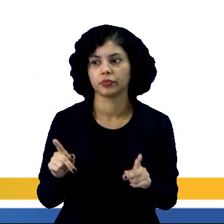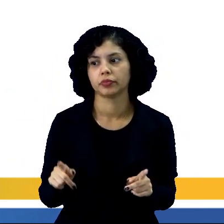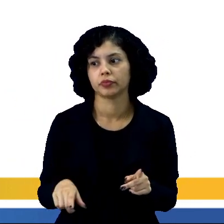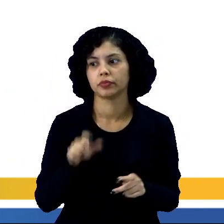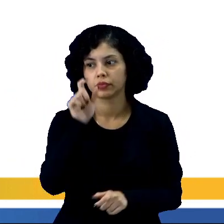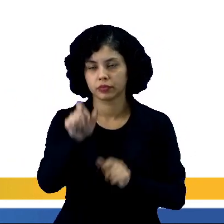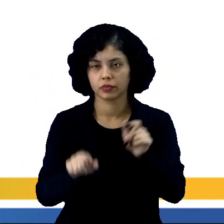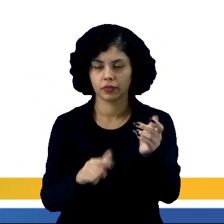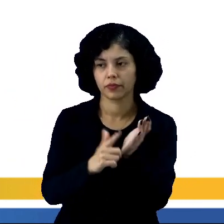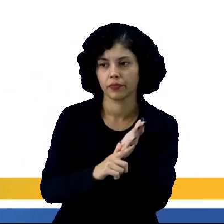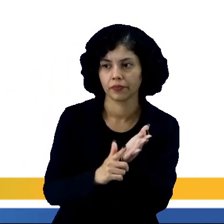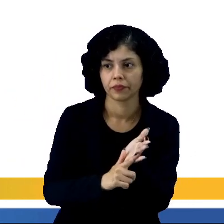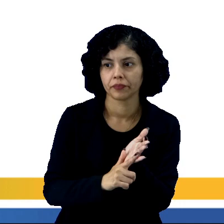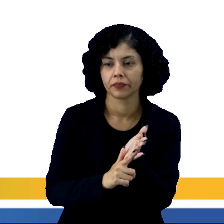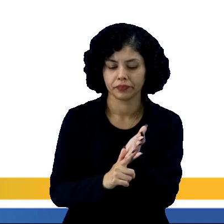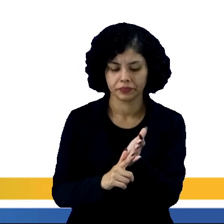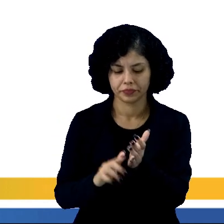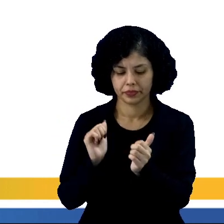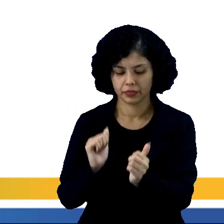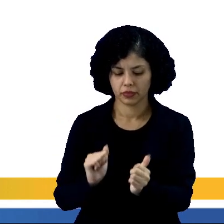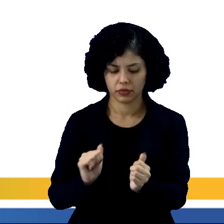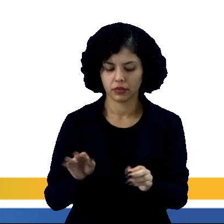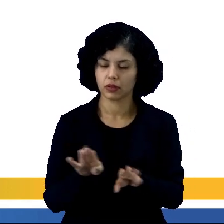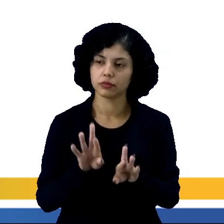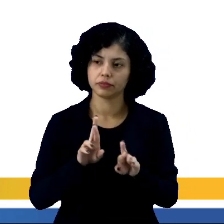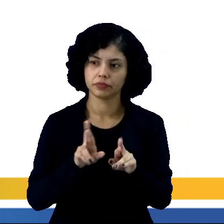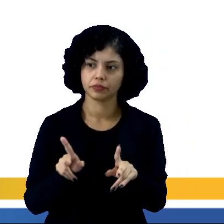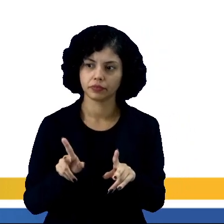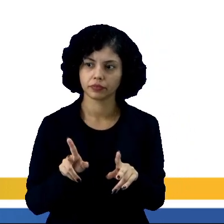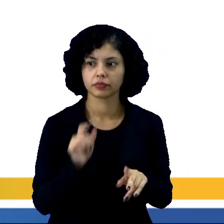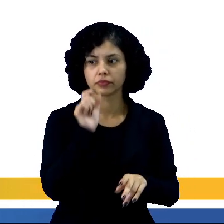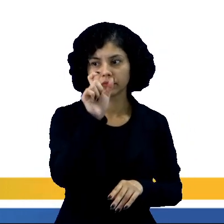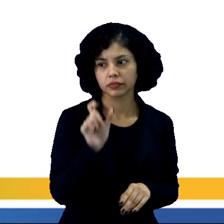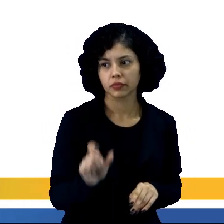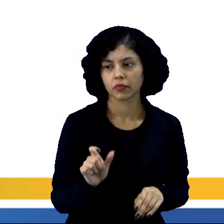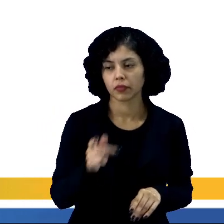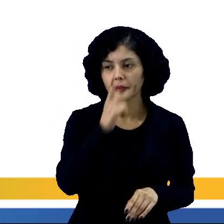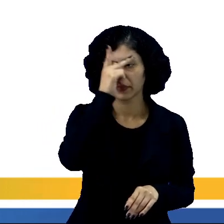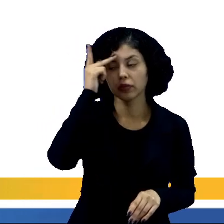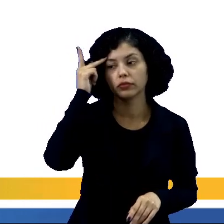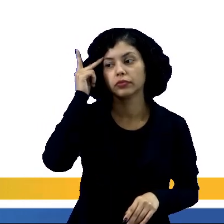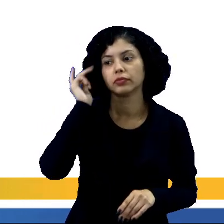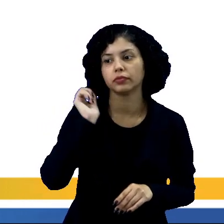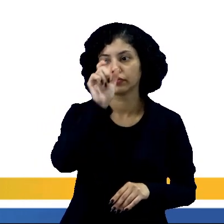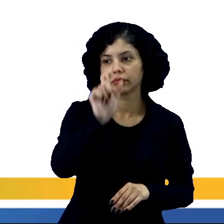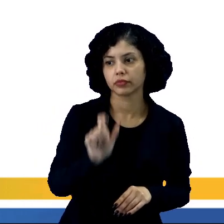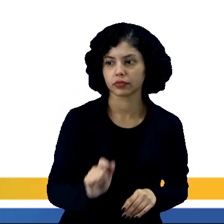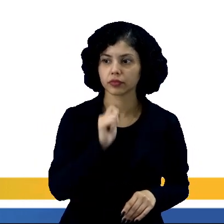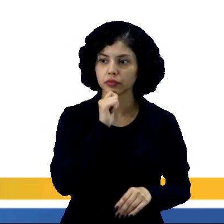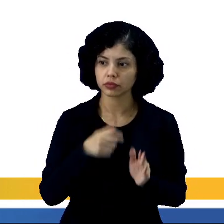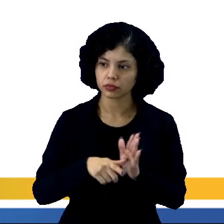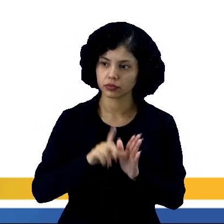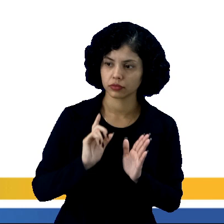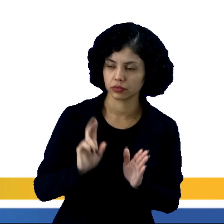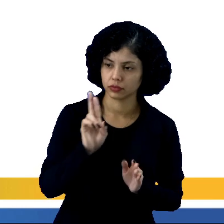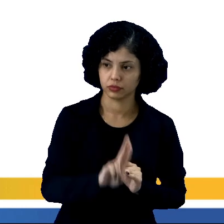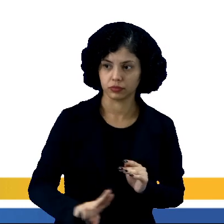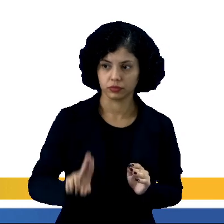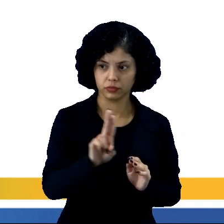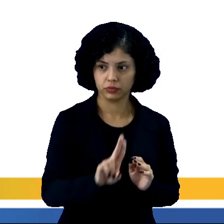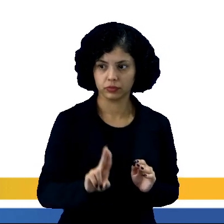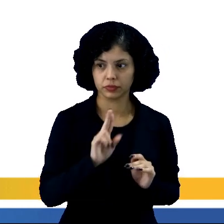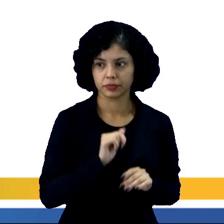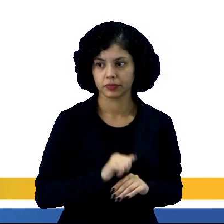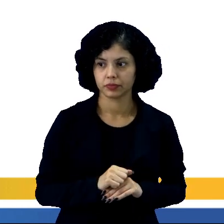de papéis, né? E distinguir a personagem da pessoa do ator, né? Então antes eles utilizavam